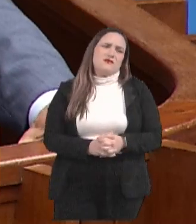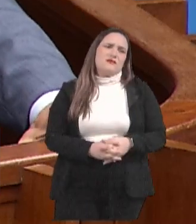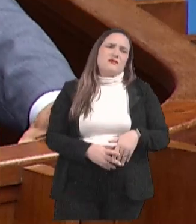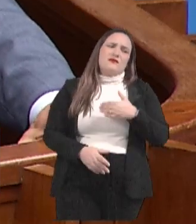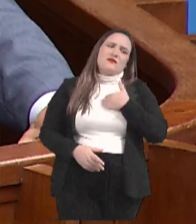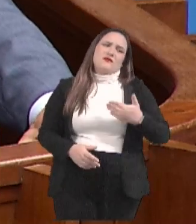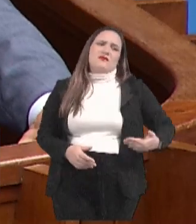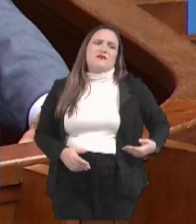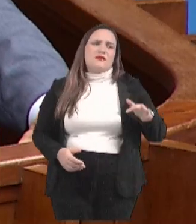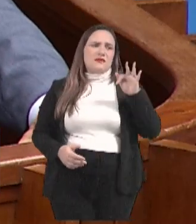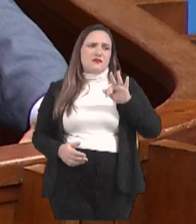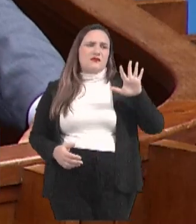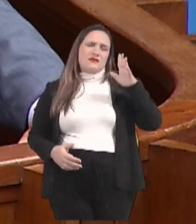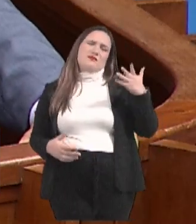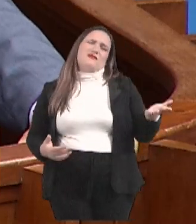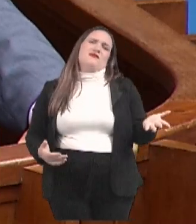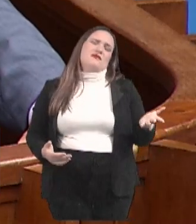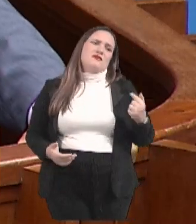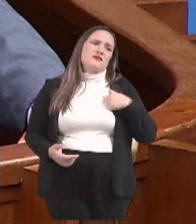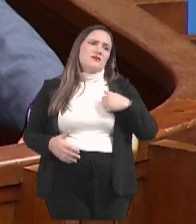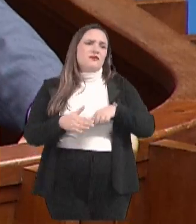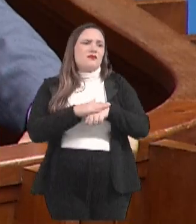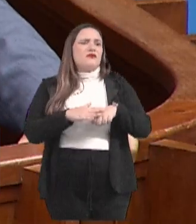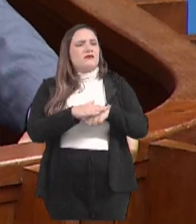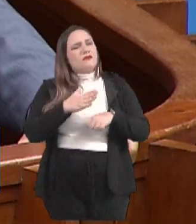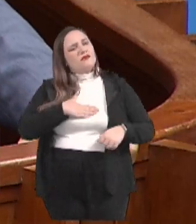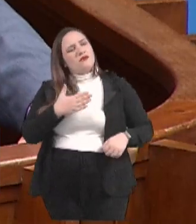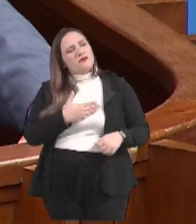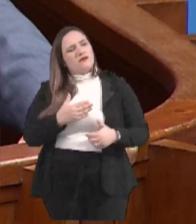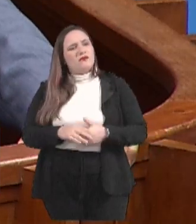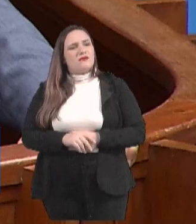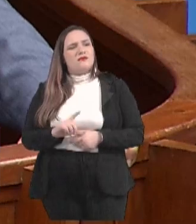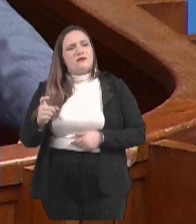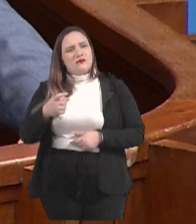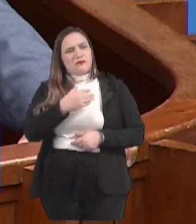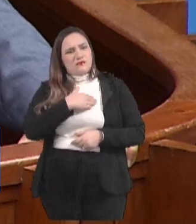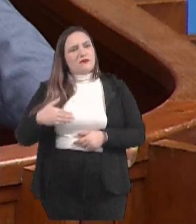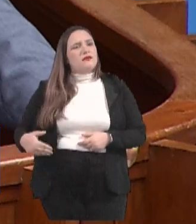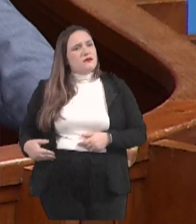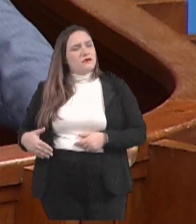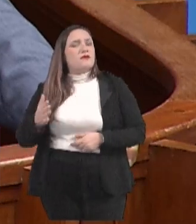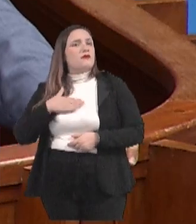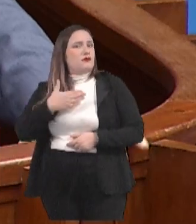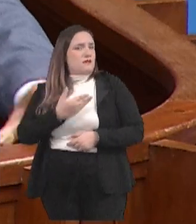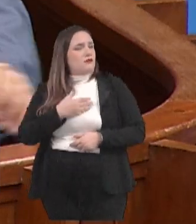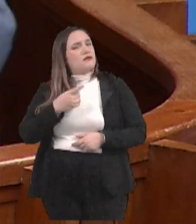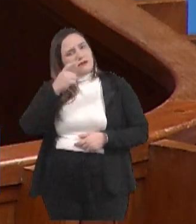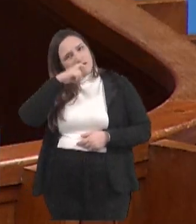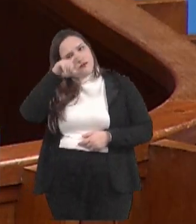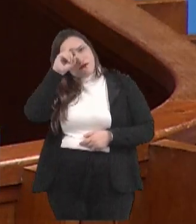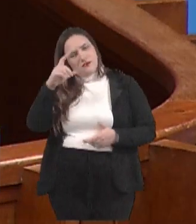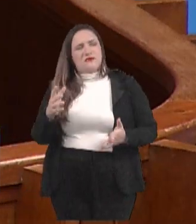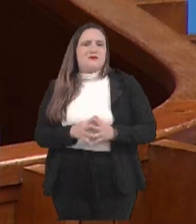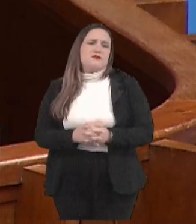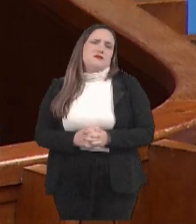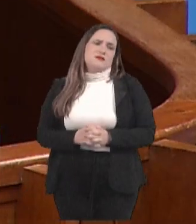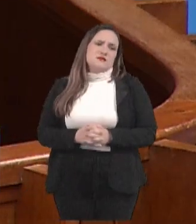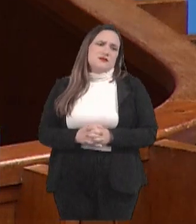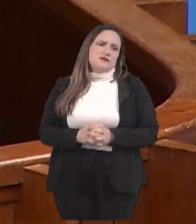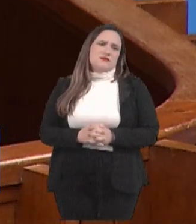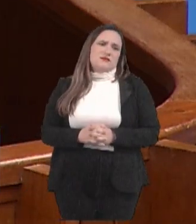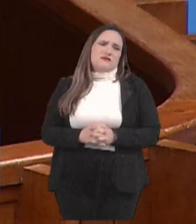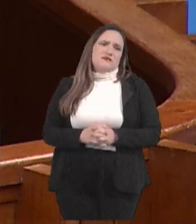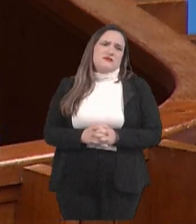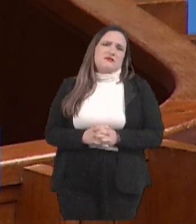conversando agora mesmo com o meu particular amigo e ex-governador e meu colega Zeca do PT, não pode pegar